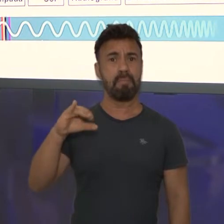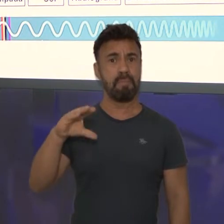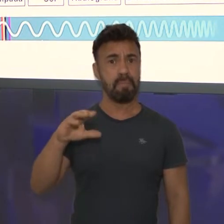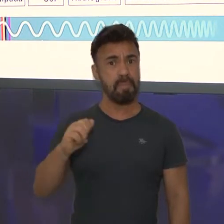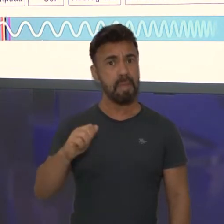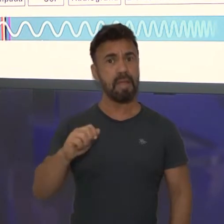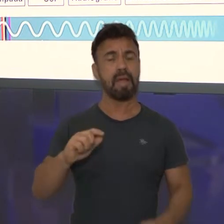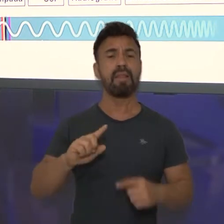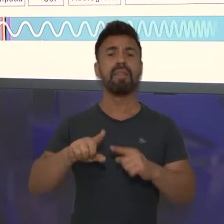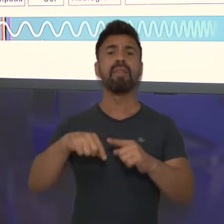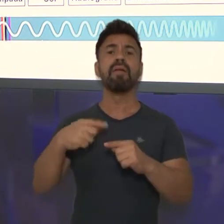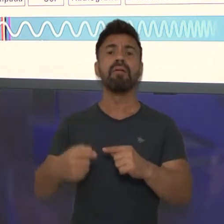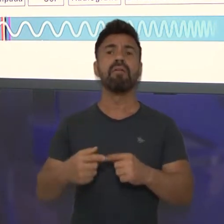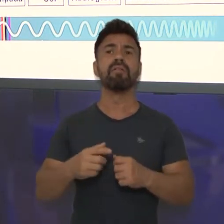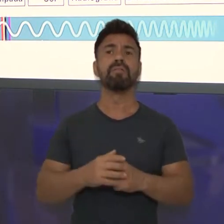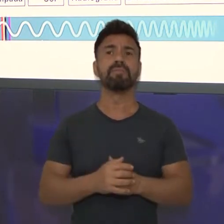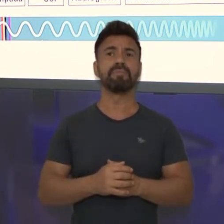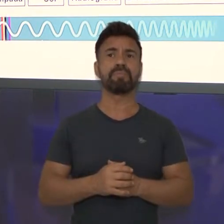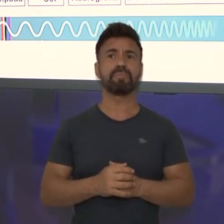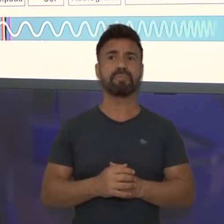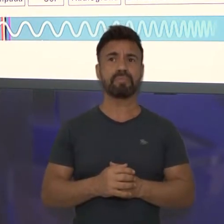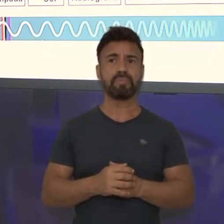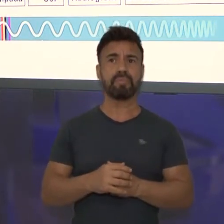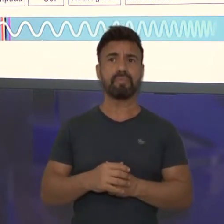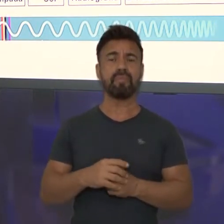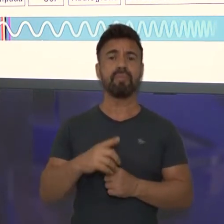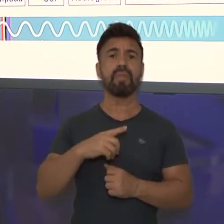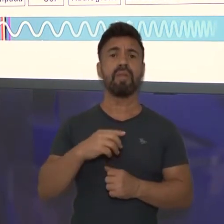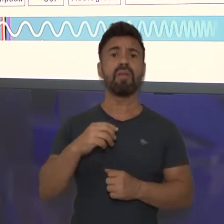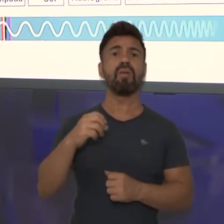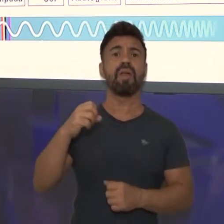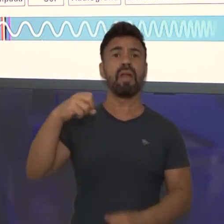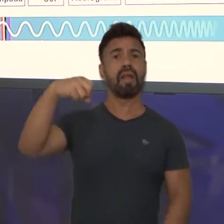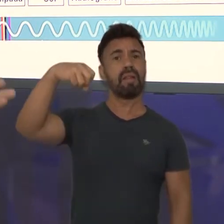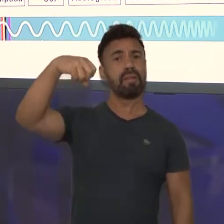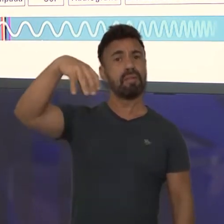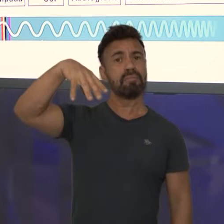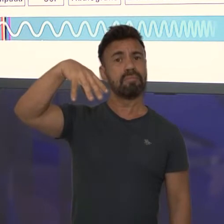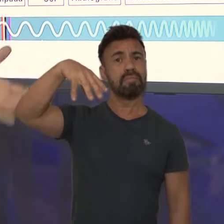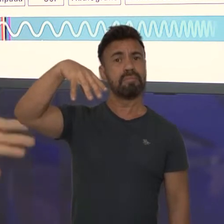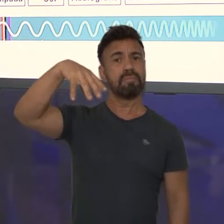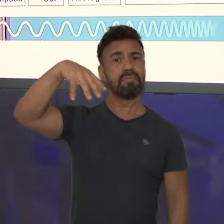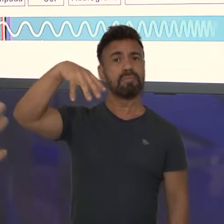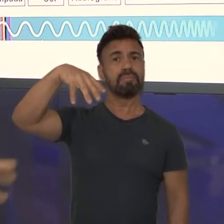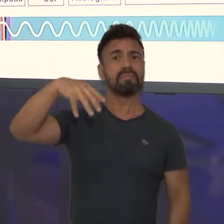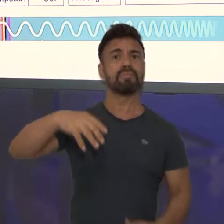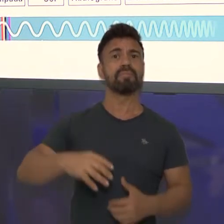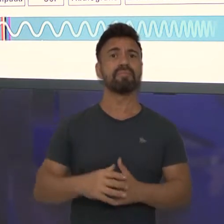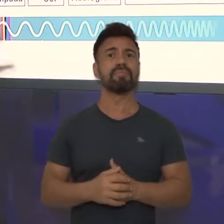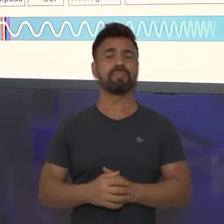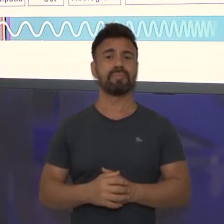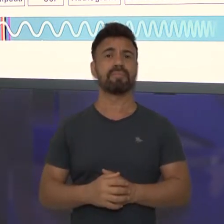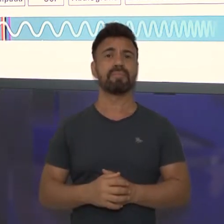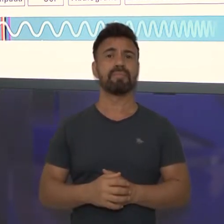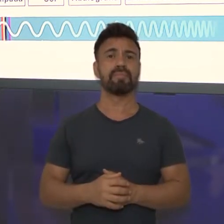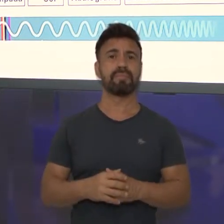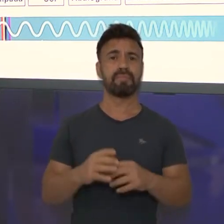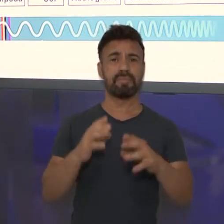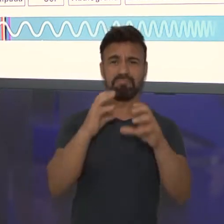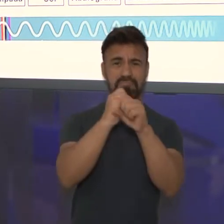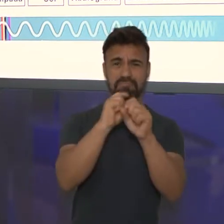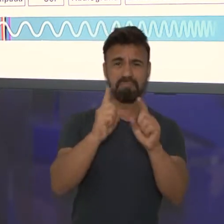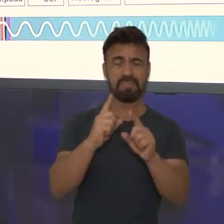Logo em seguida, a gente coloca aqui a lâmpada, né? A luz que ilumina aí a gente, né? Não deixa a gente aí na